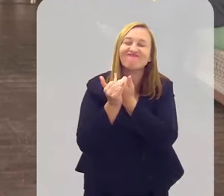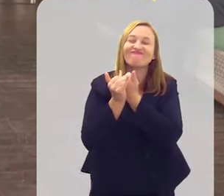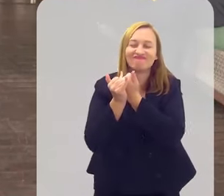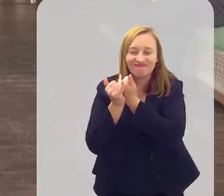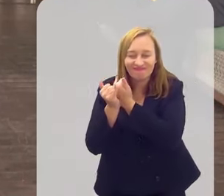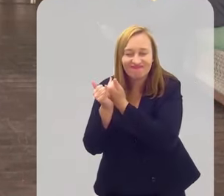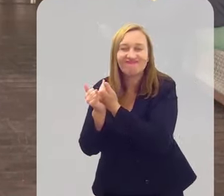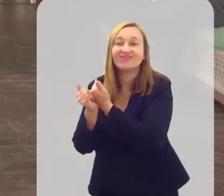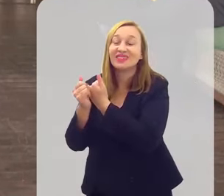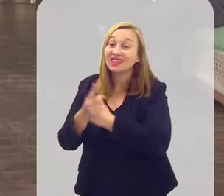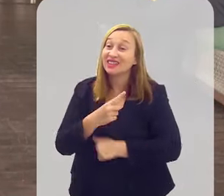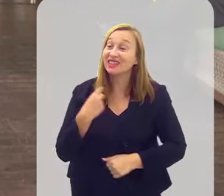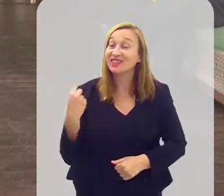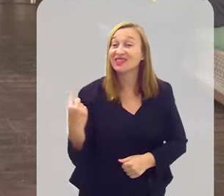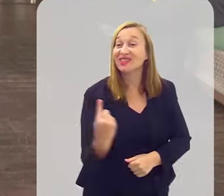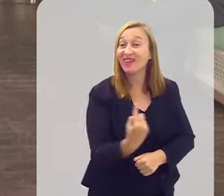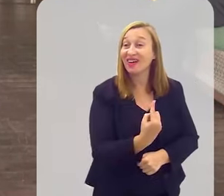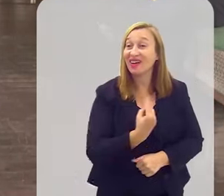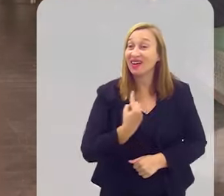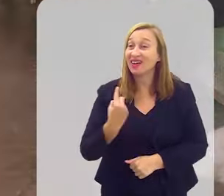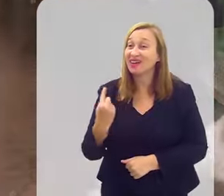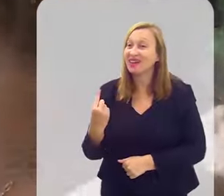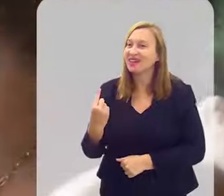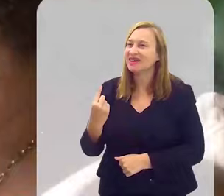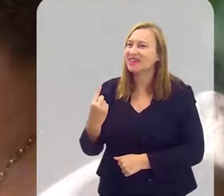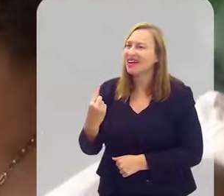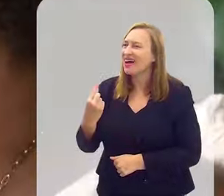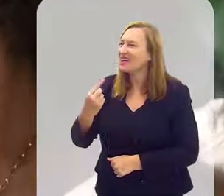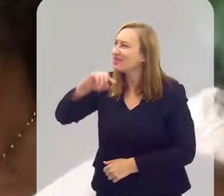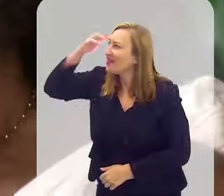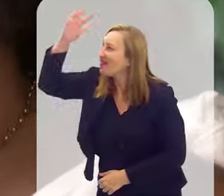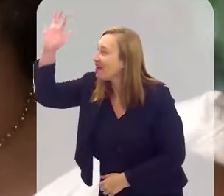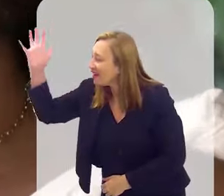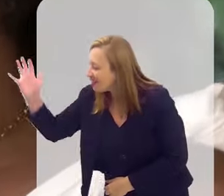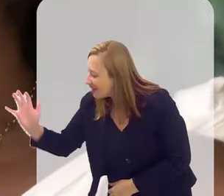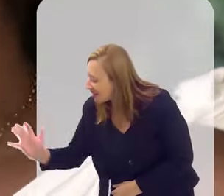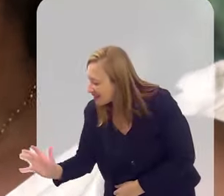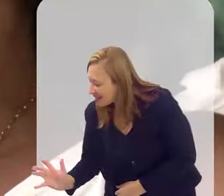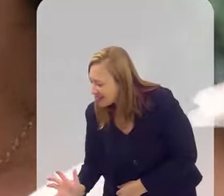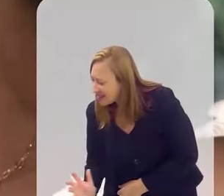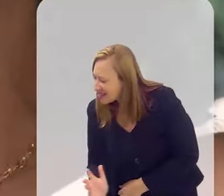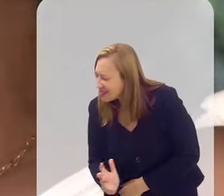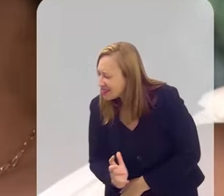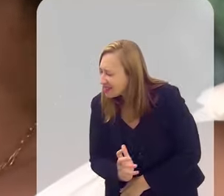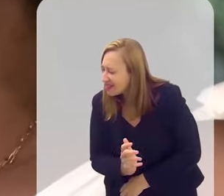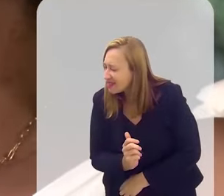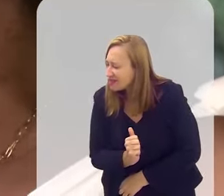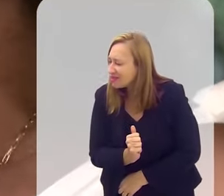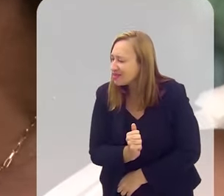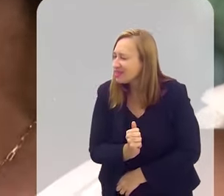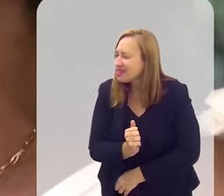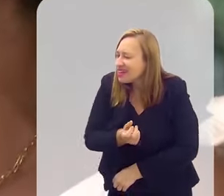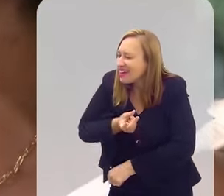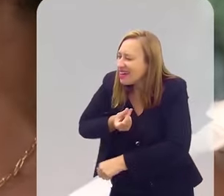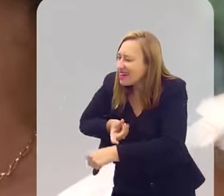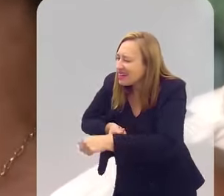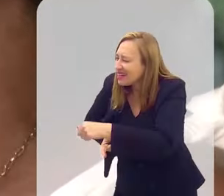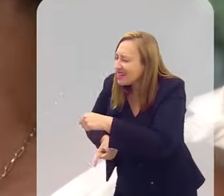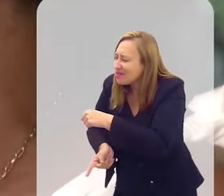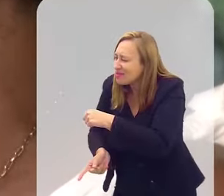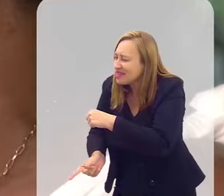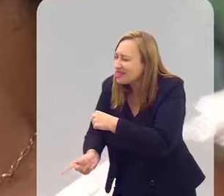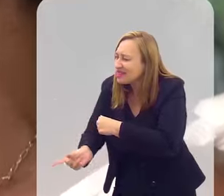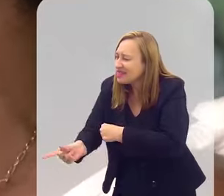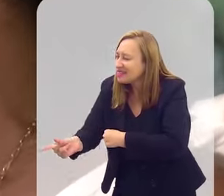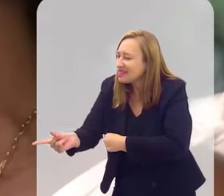poder e assim vamos te adorar para